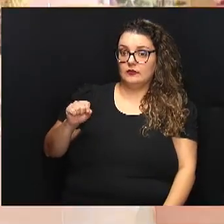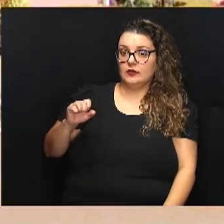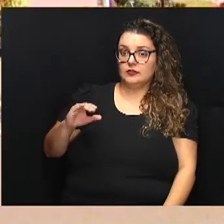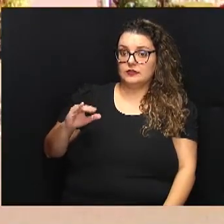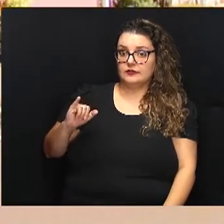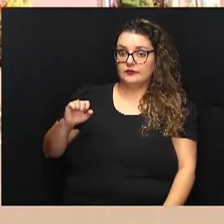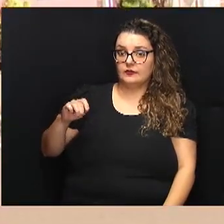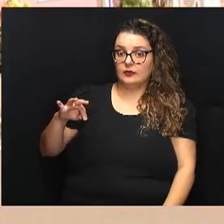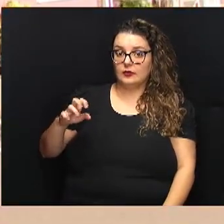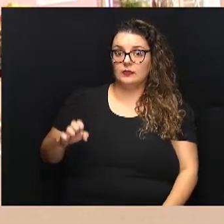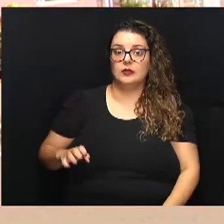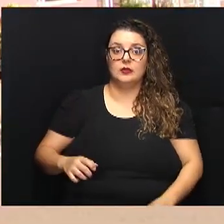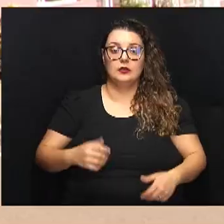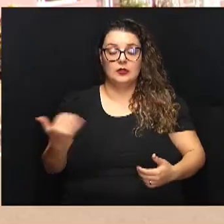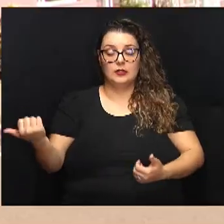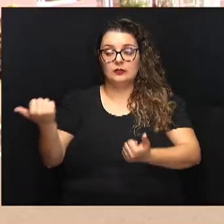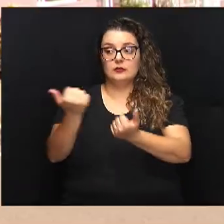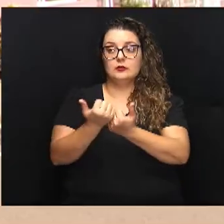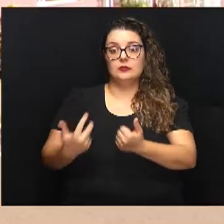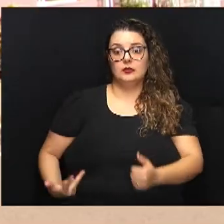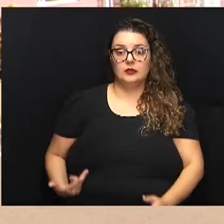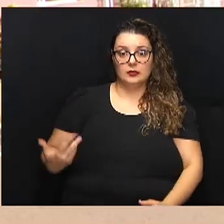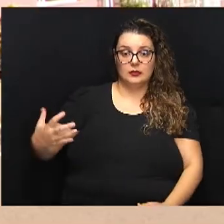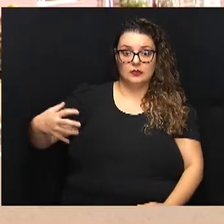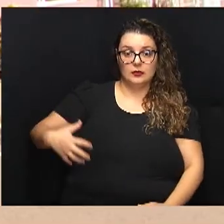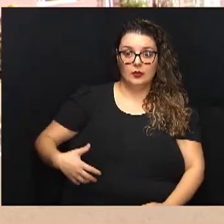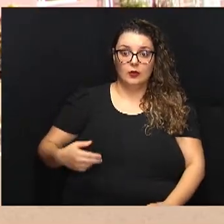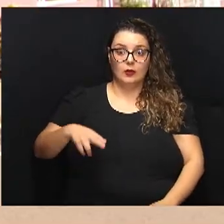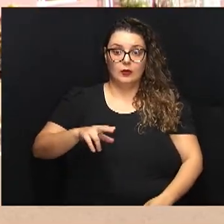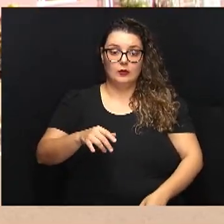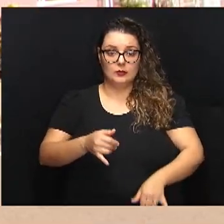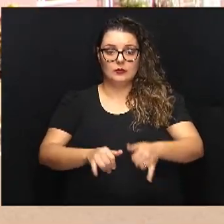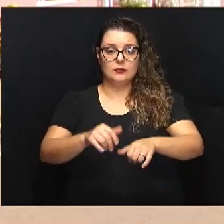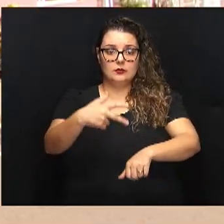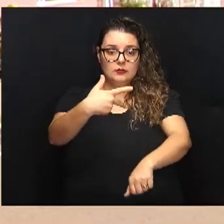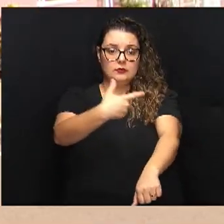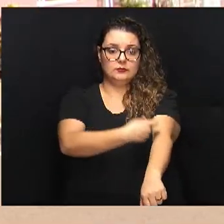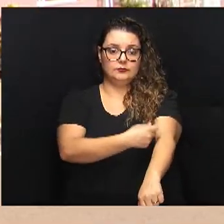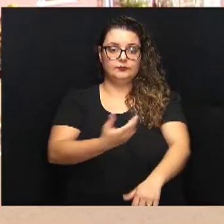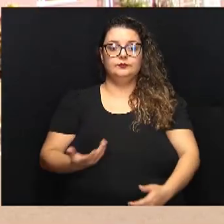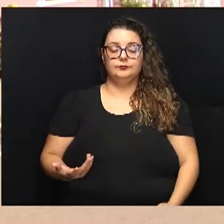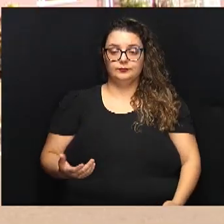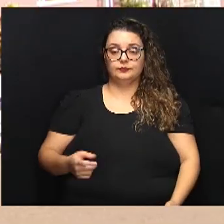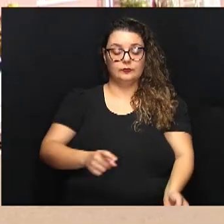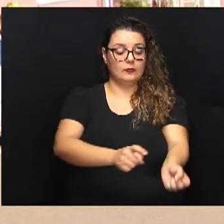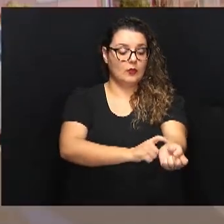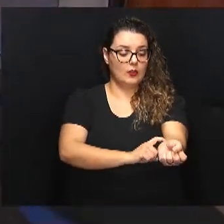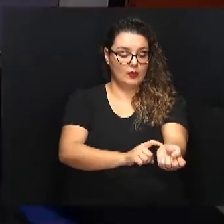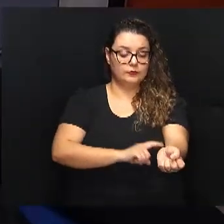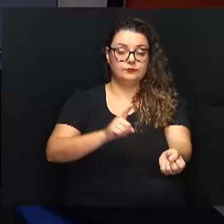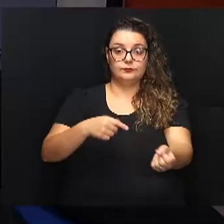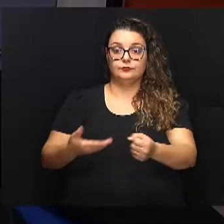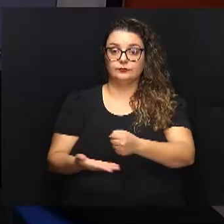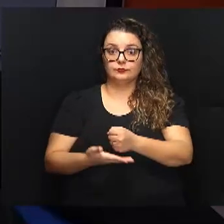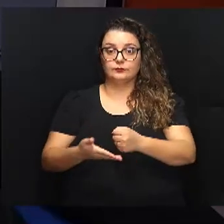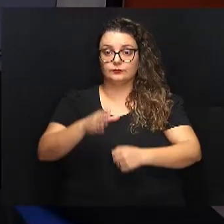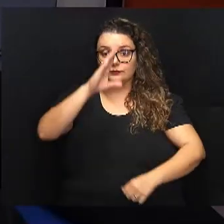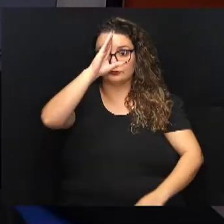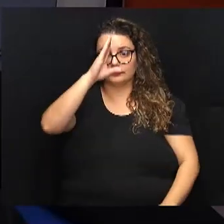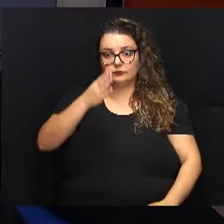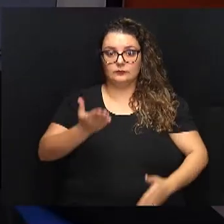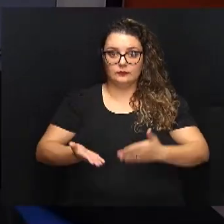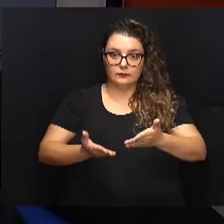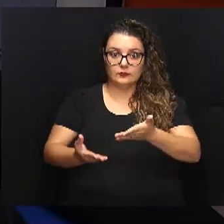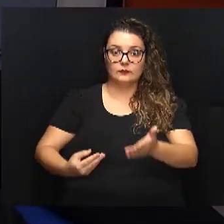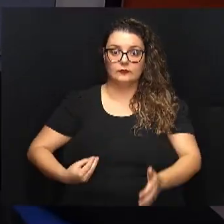pacientes em transplante, pós-transplantes ou em quimioterapia, que o sangue vai ser o arcabouço essencial para a manutenção da vida